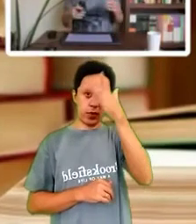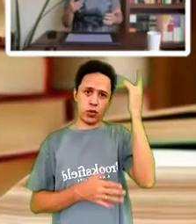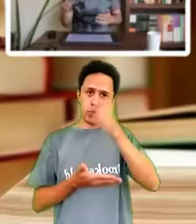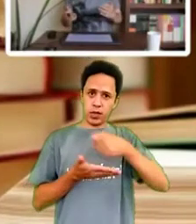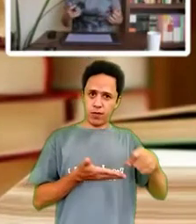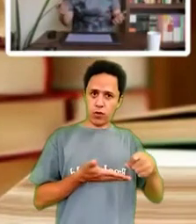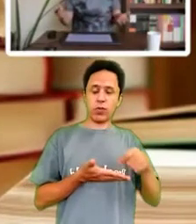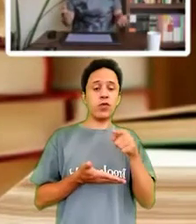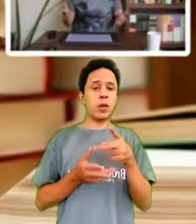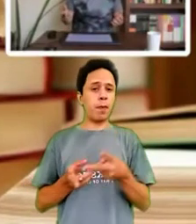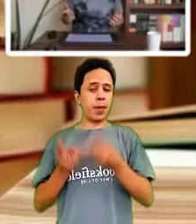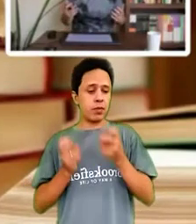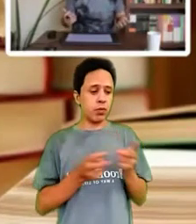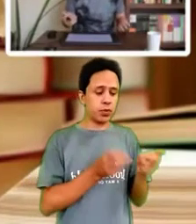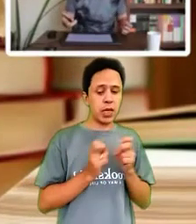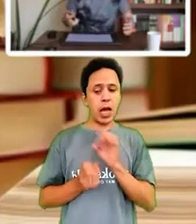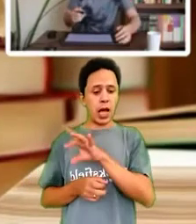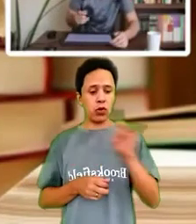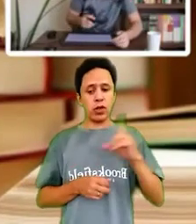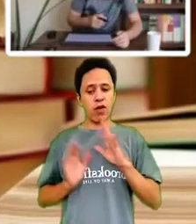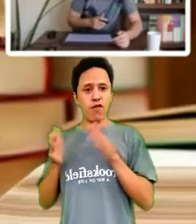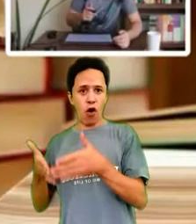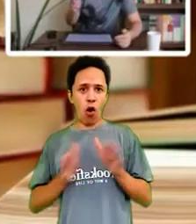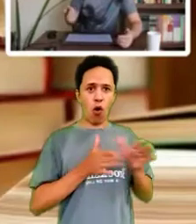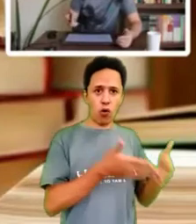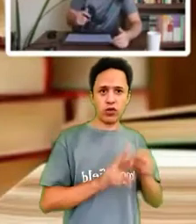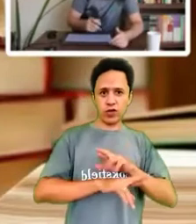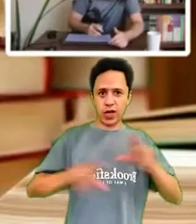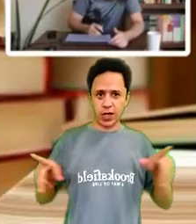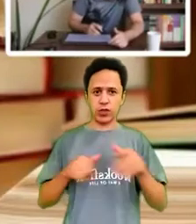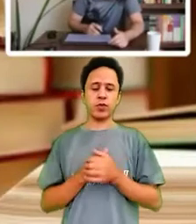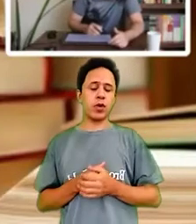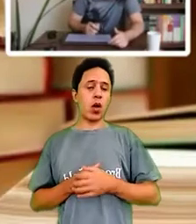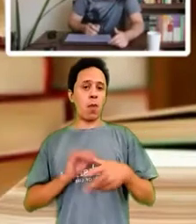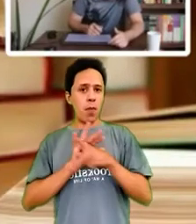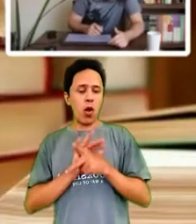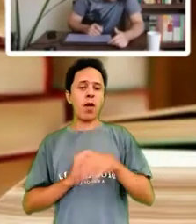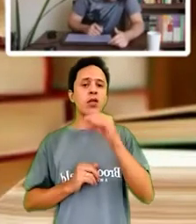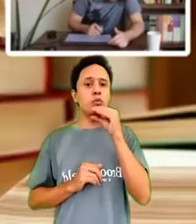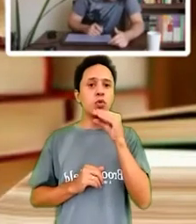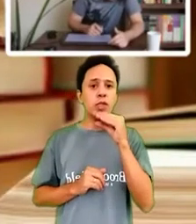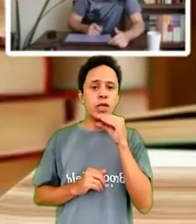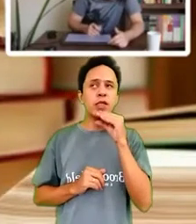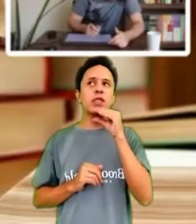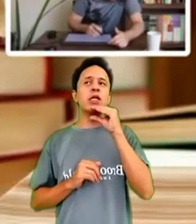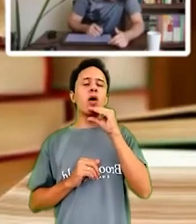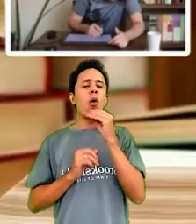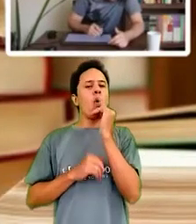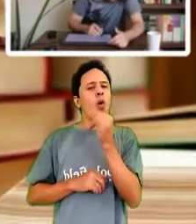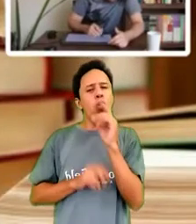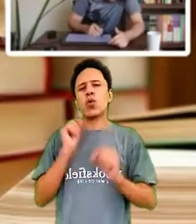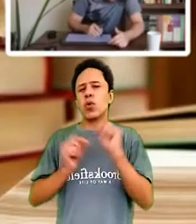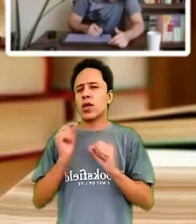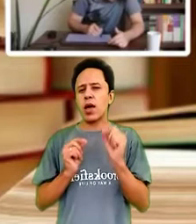Só que, é claro, você vai perceber que cada um tem um foco. Por exemplo, no caso do Carlos Drummond de Andrade, ele está